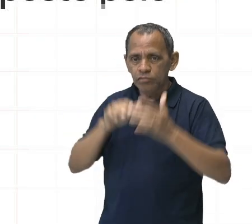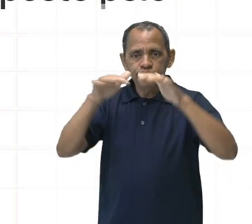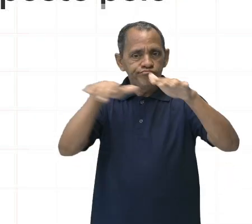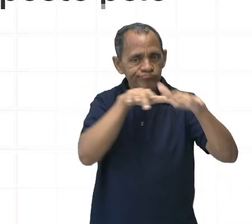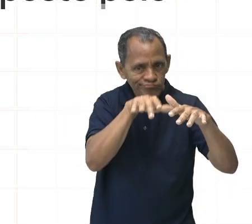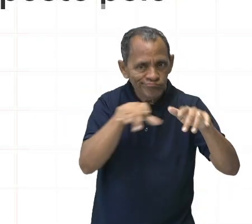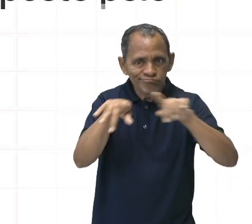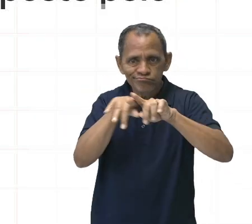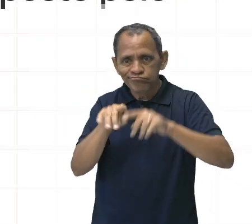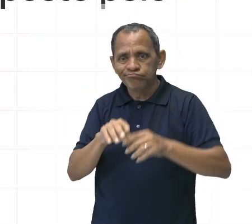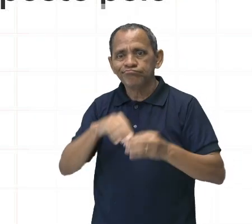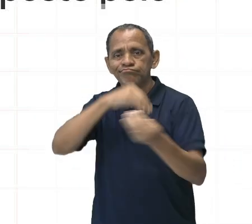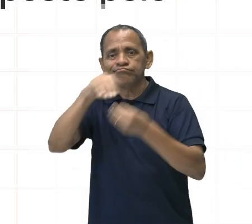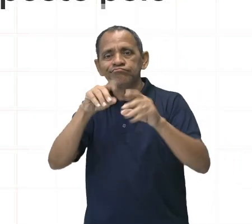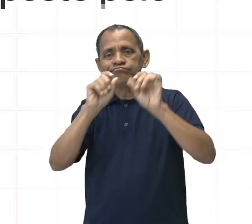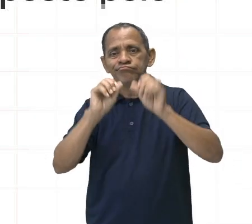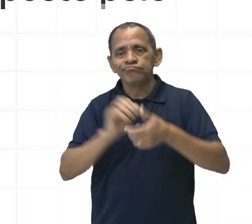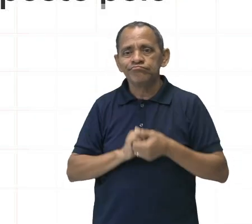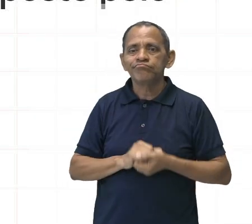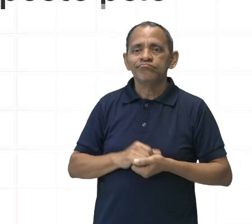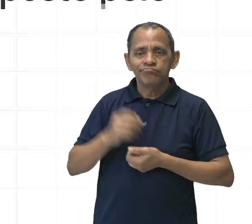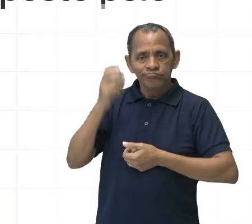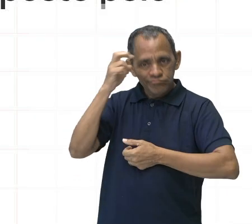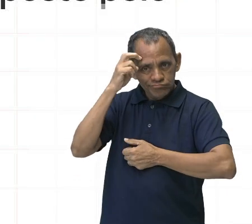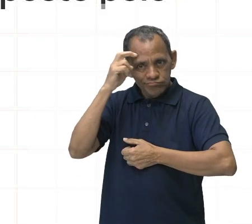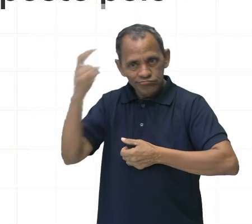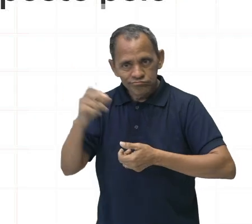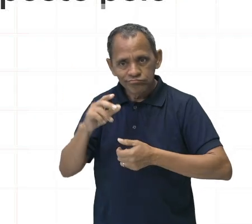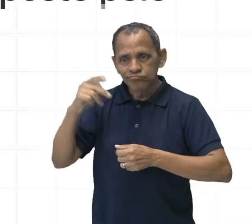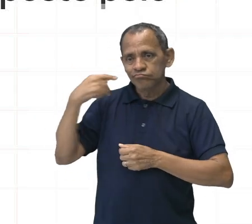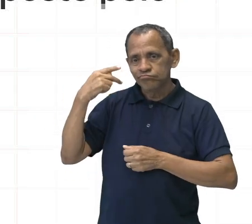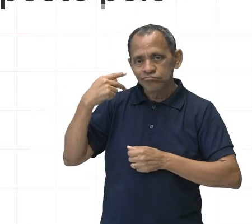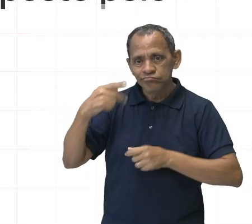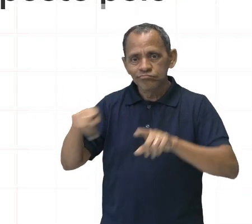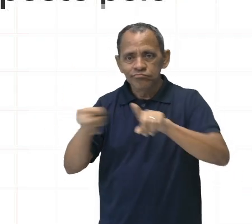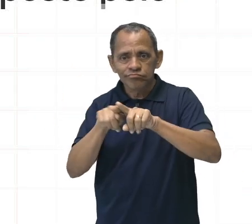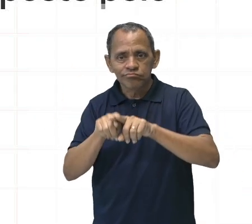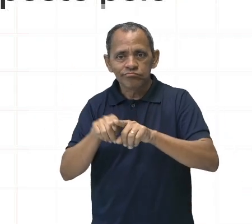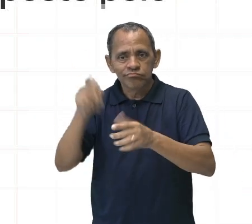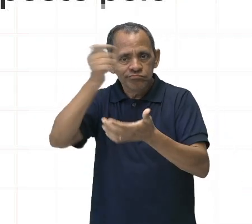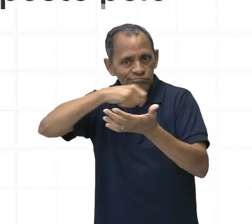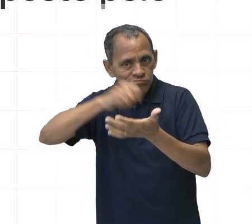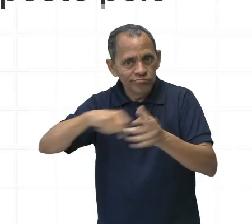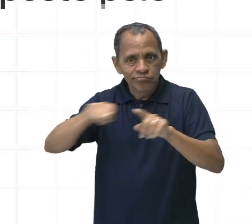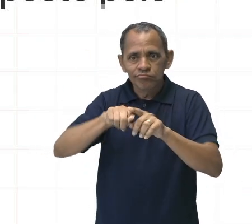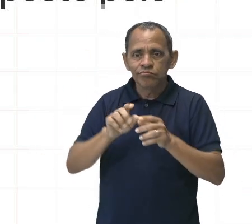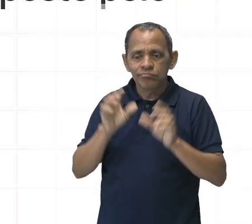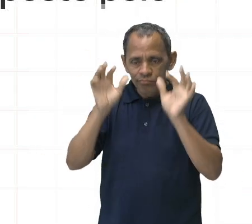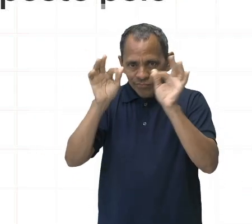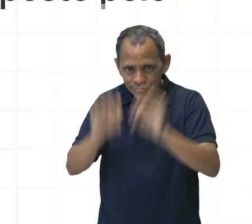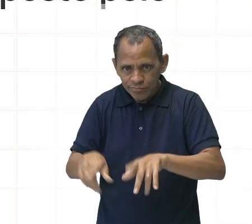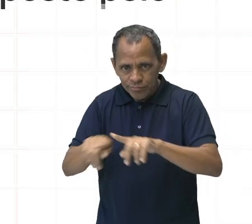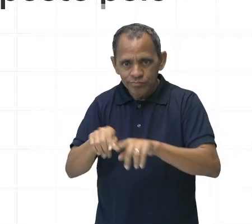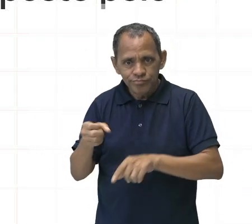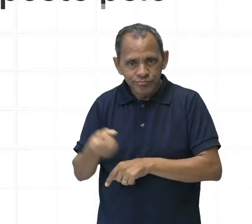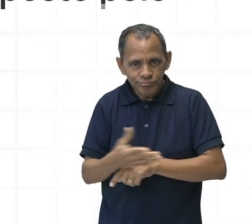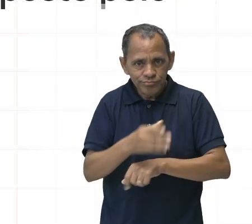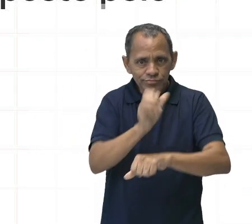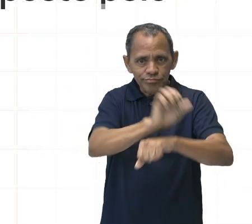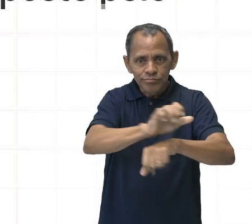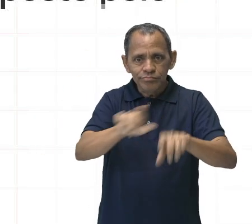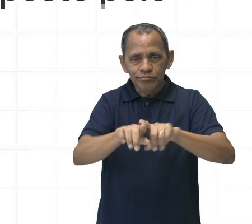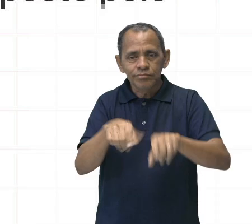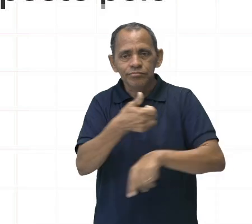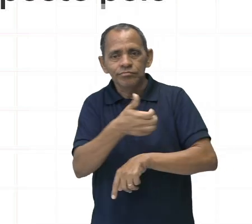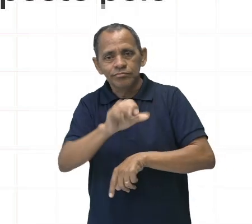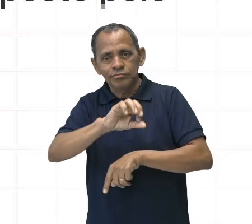manifestações envolvendo a UNE, intelectuais, políticos e escritores, pedindo o fim do Estado Novo. Em 45, devido